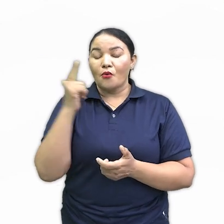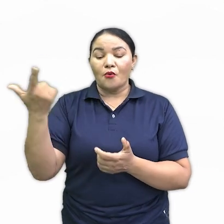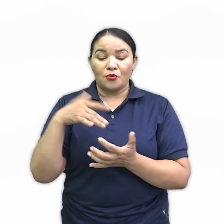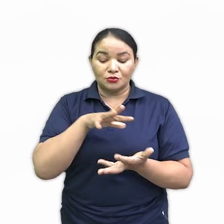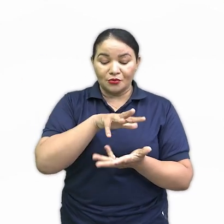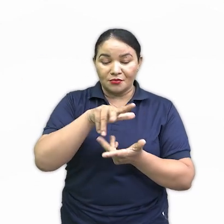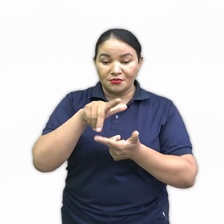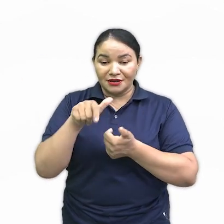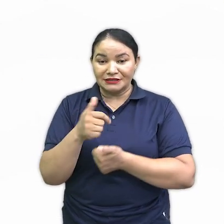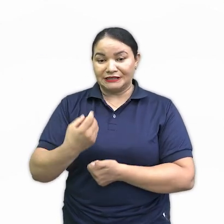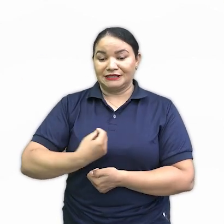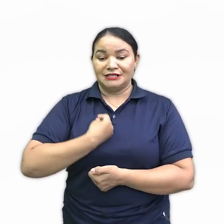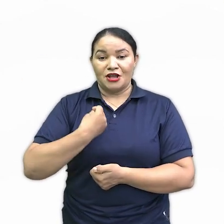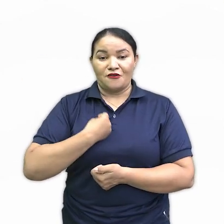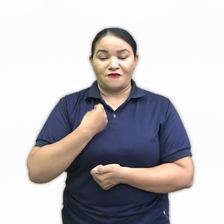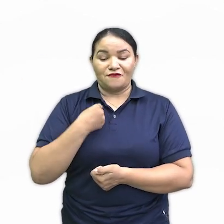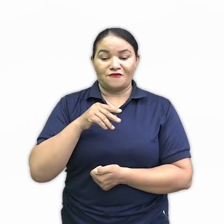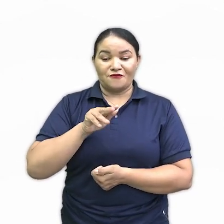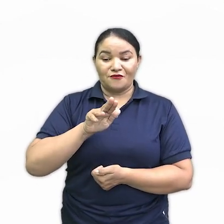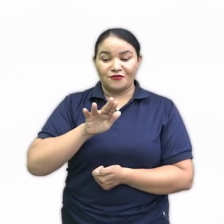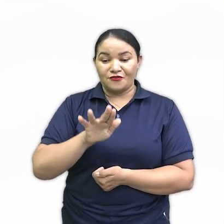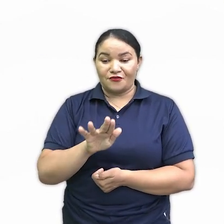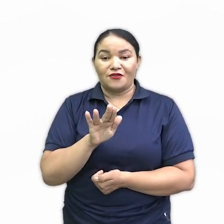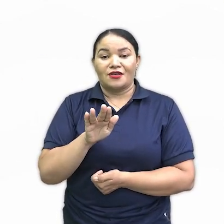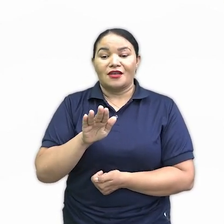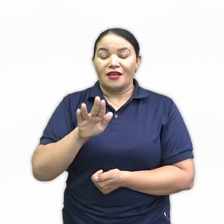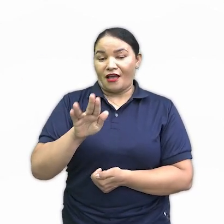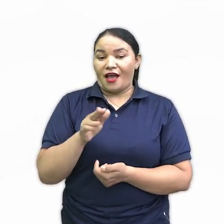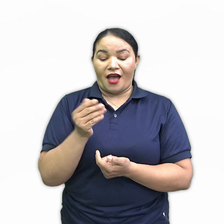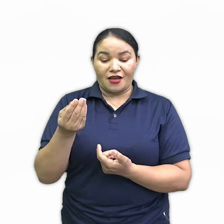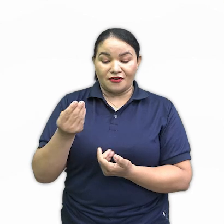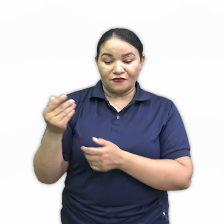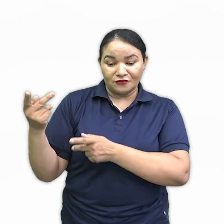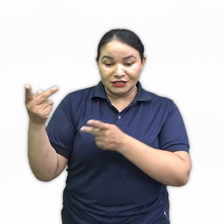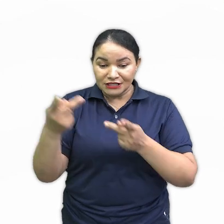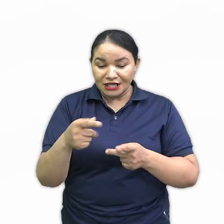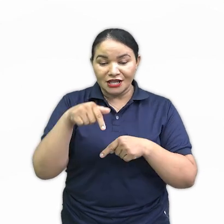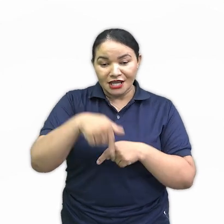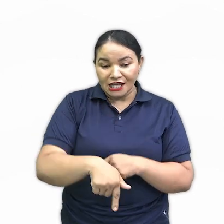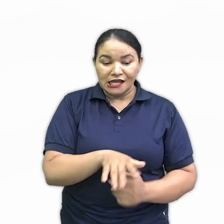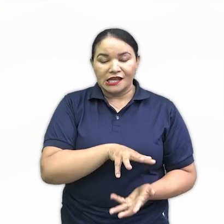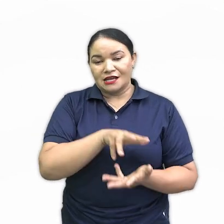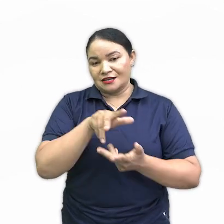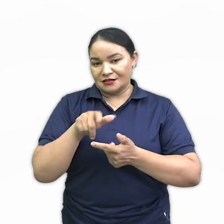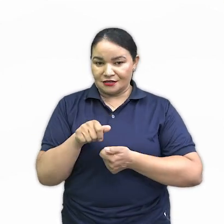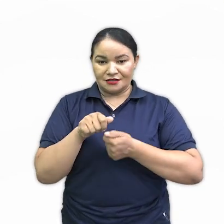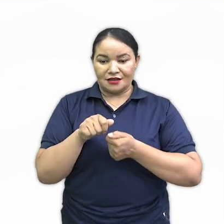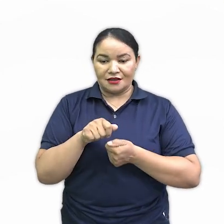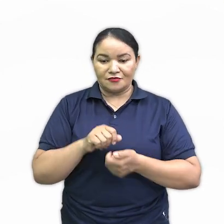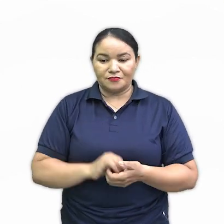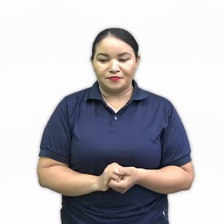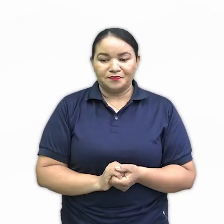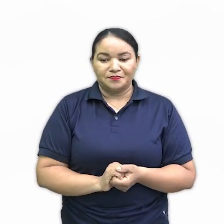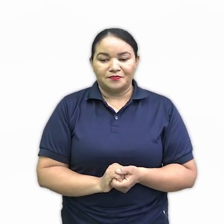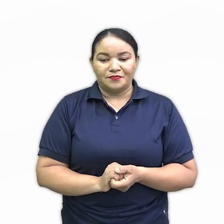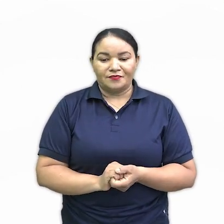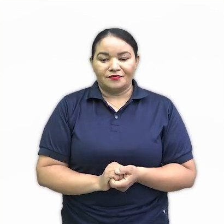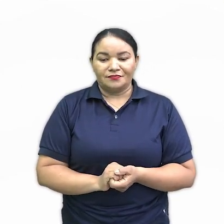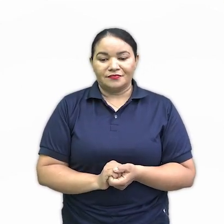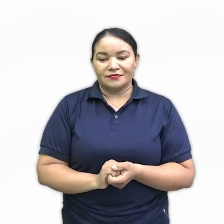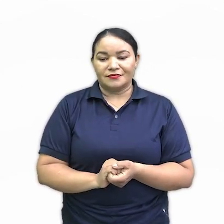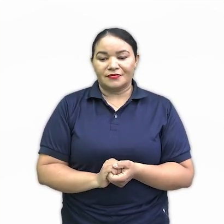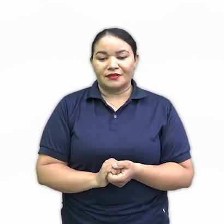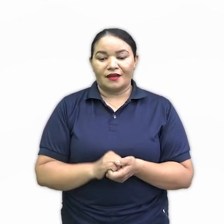extraterrestre aqui, né? Que estão aqui visitando a Terra. E aqui, the most efficient medicine for a